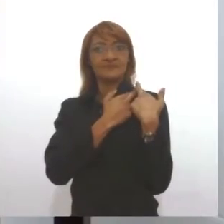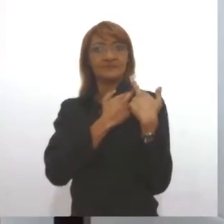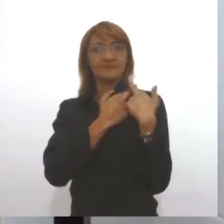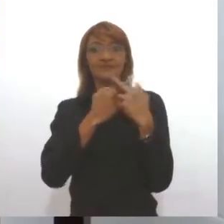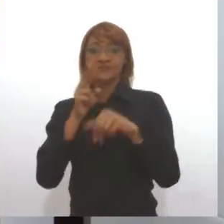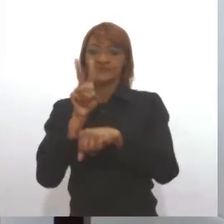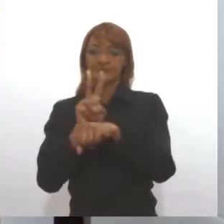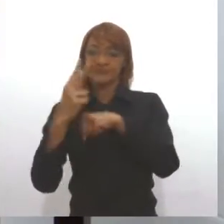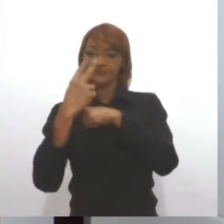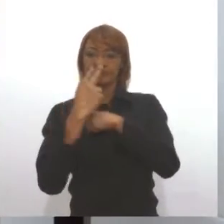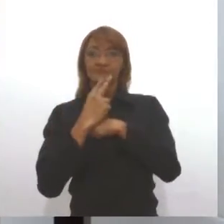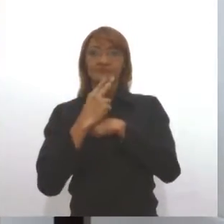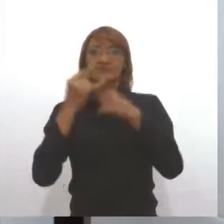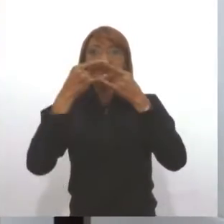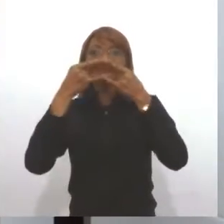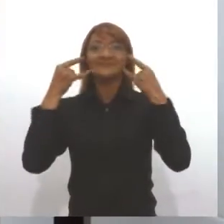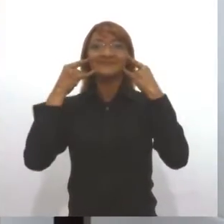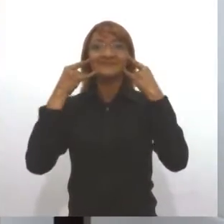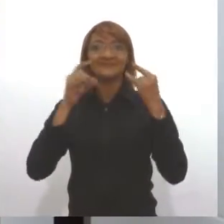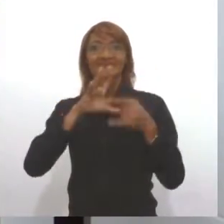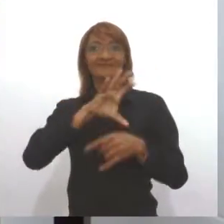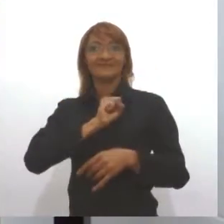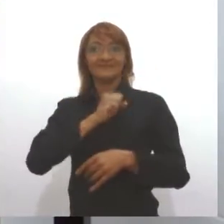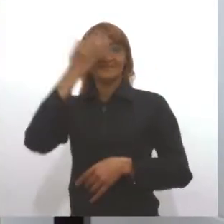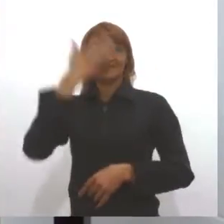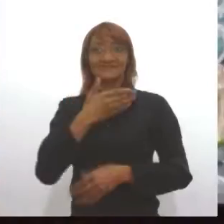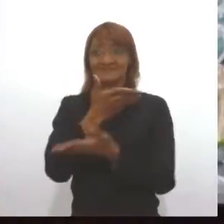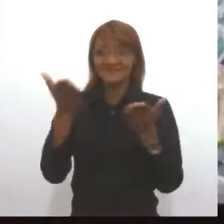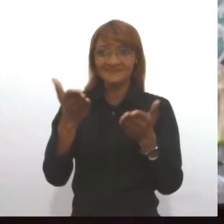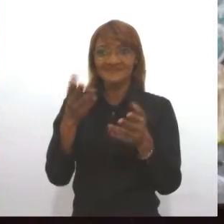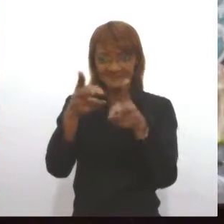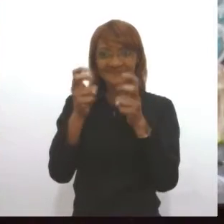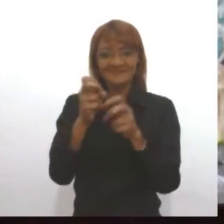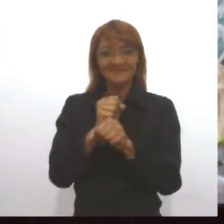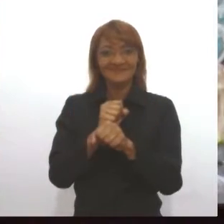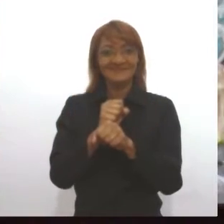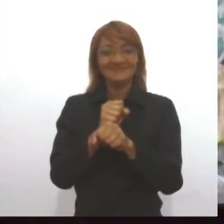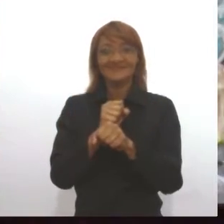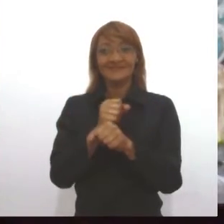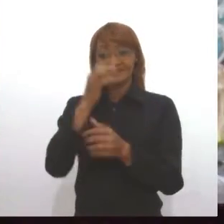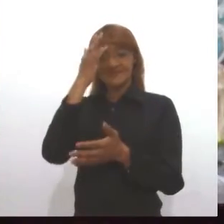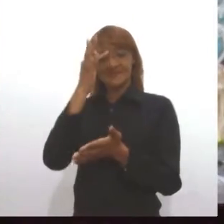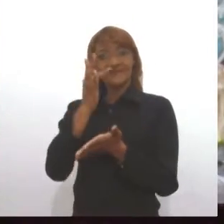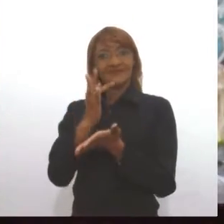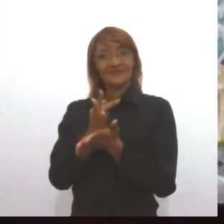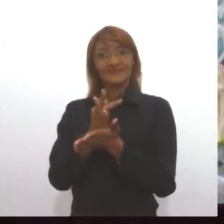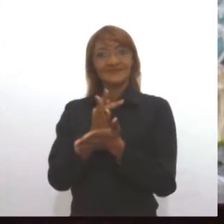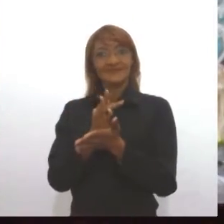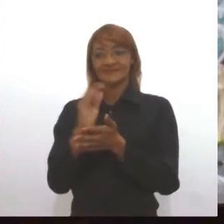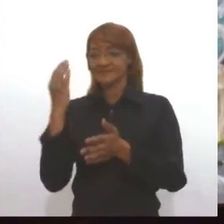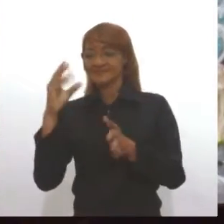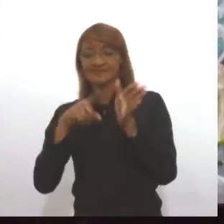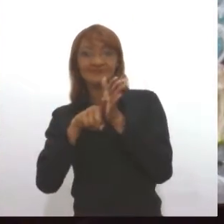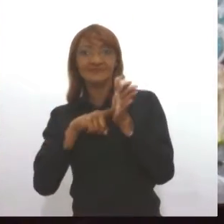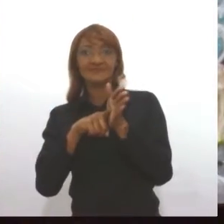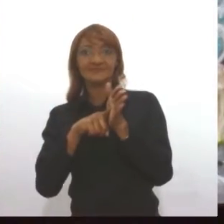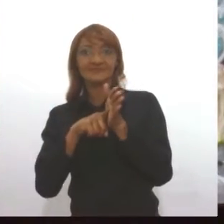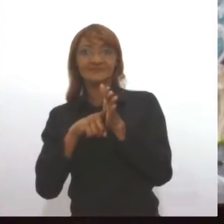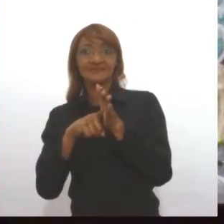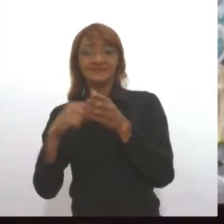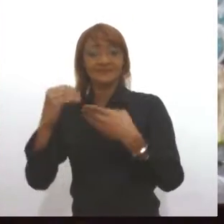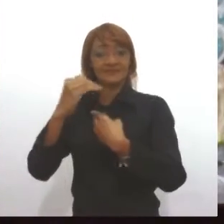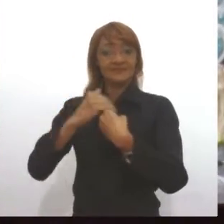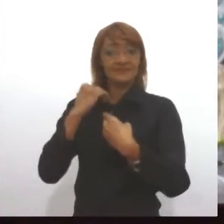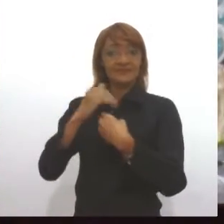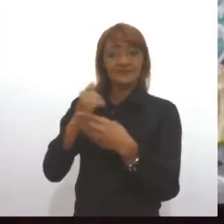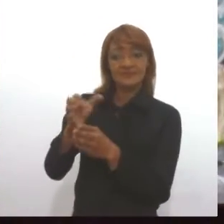usar máscara é um gesto de amor ao próximo. Percebe as duas coisas? A dimensão da fé. A ciência nos diz, nos orienta a